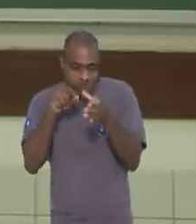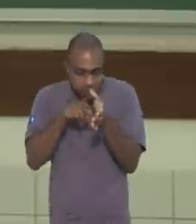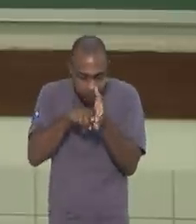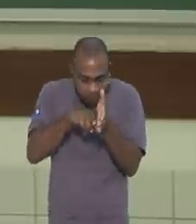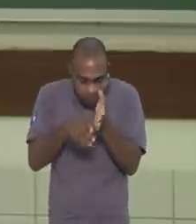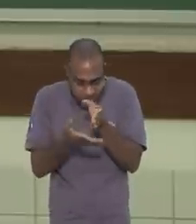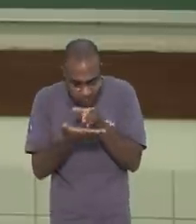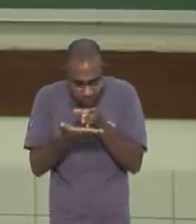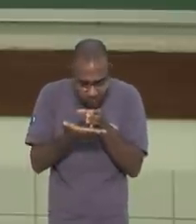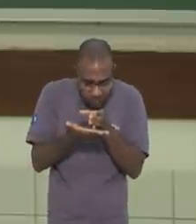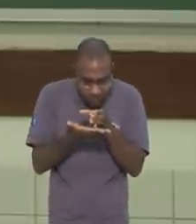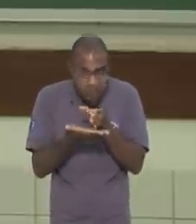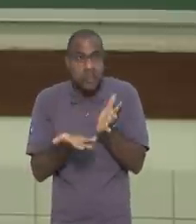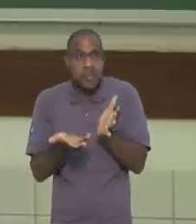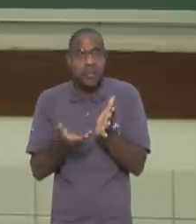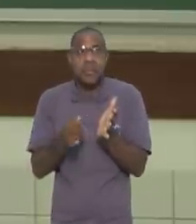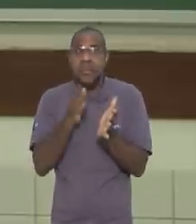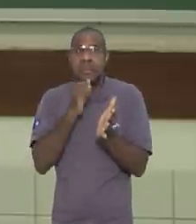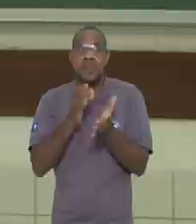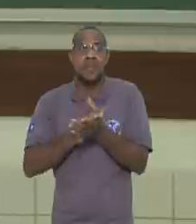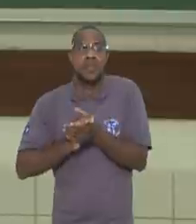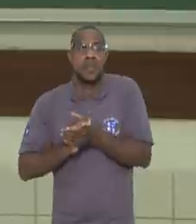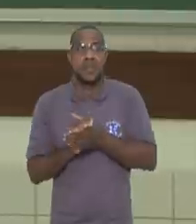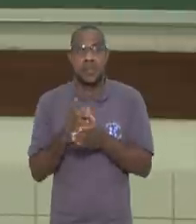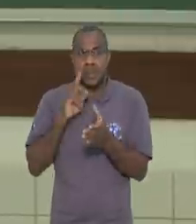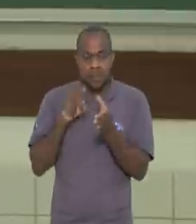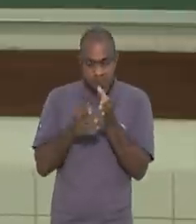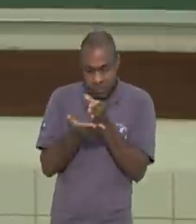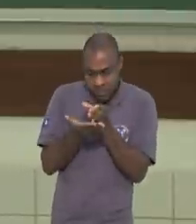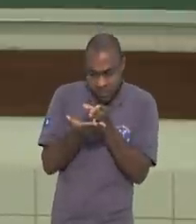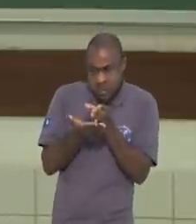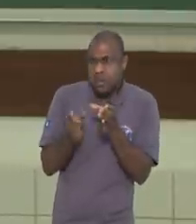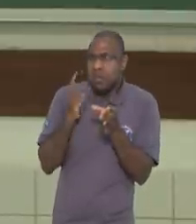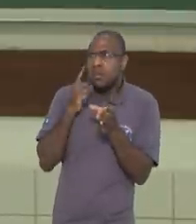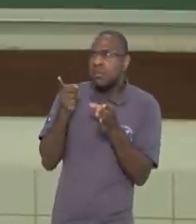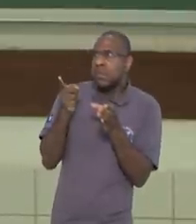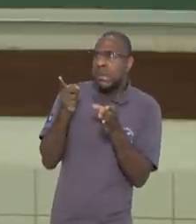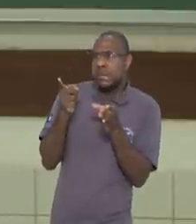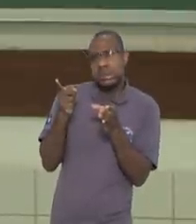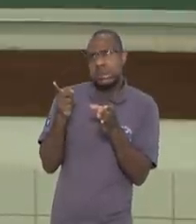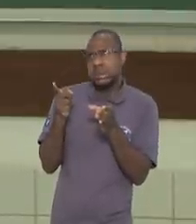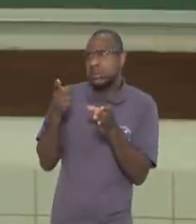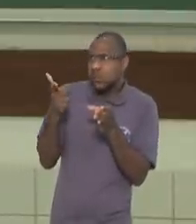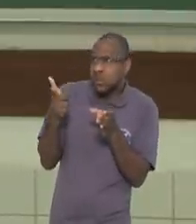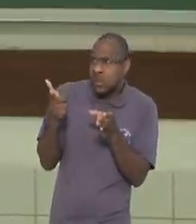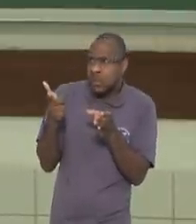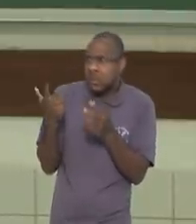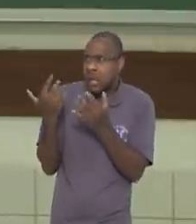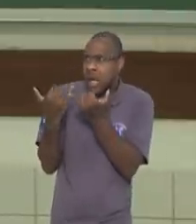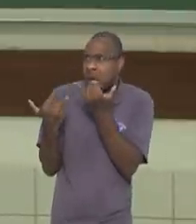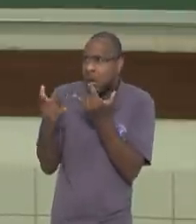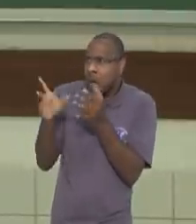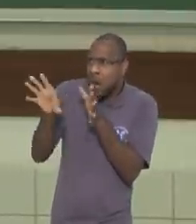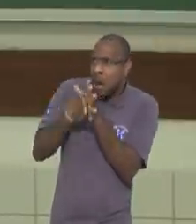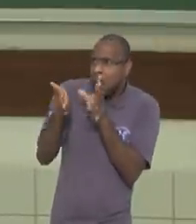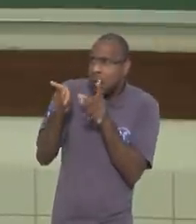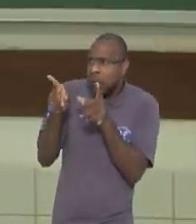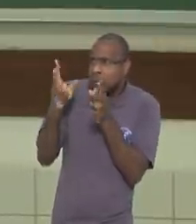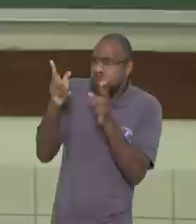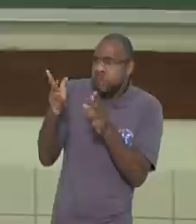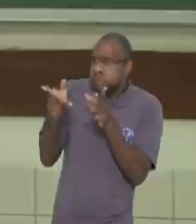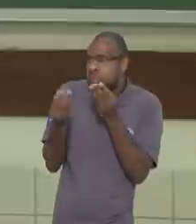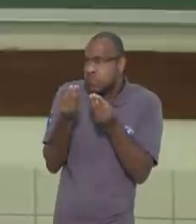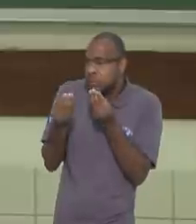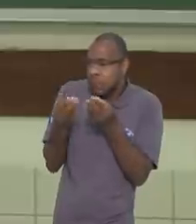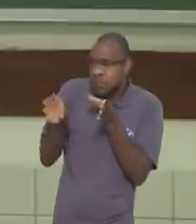ah, o pai e a mãe têm determinada banda, mas o filho não tem, opa, então não pode ser filho desse casal. Né? A gente fez bastante disso também, vocês lembram lá. Se